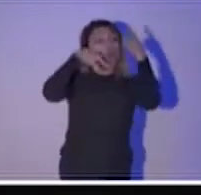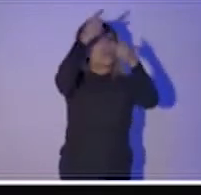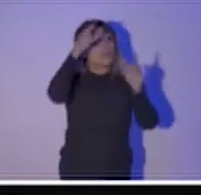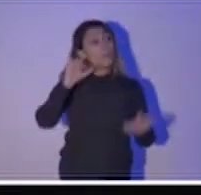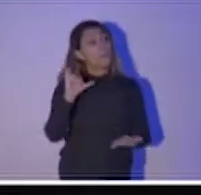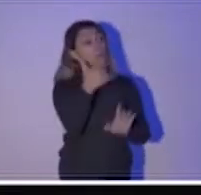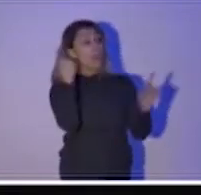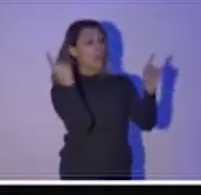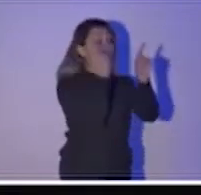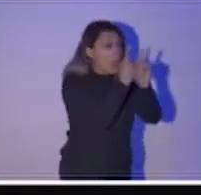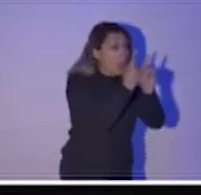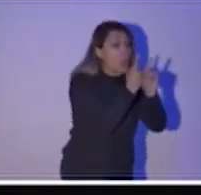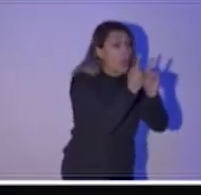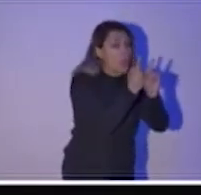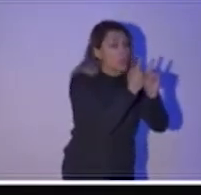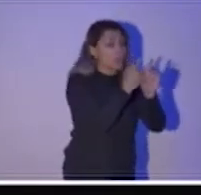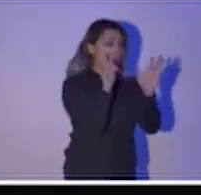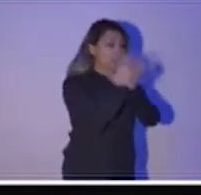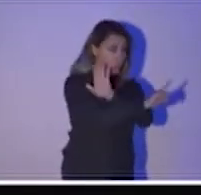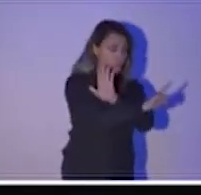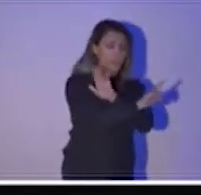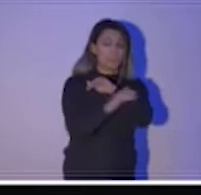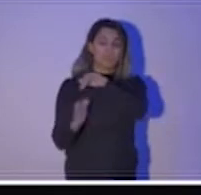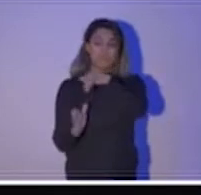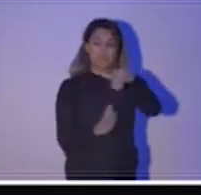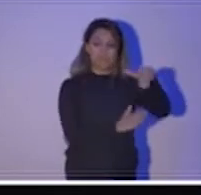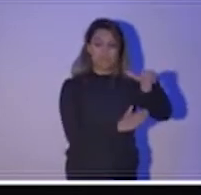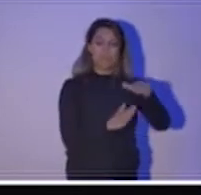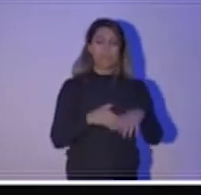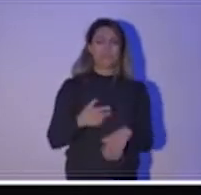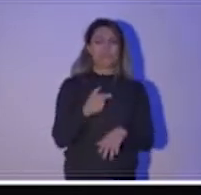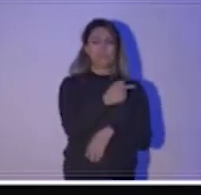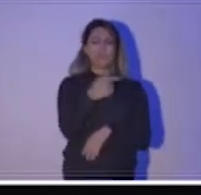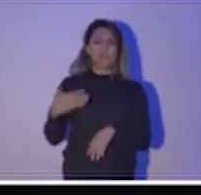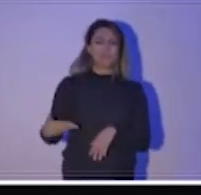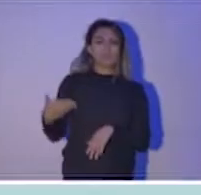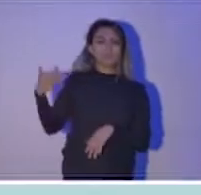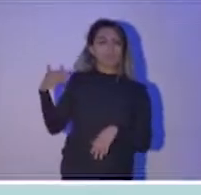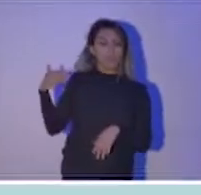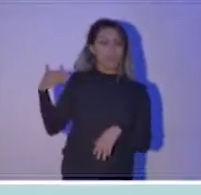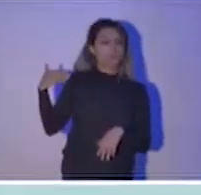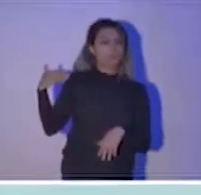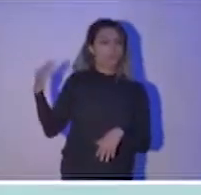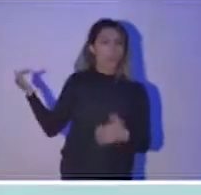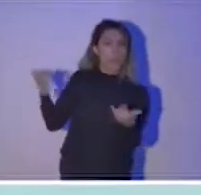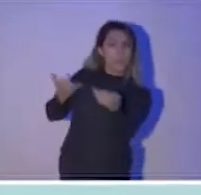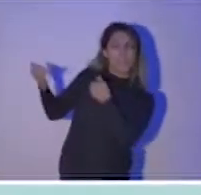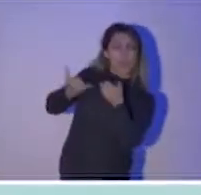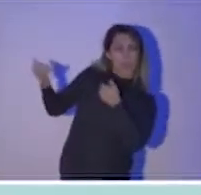Quando as pessoas me contaram essa semana que ia